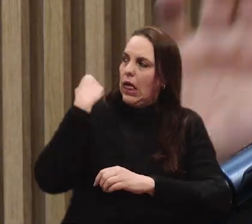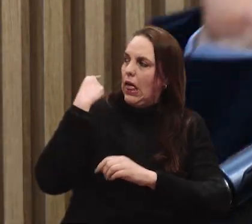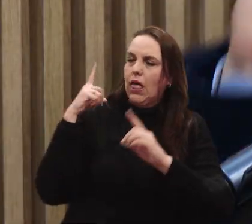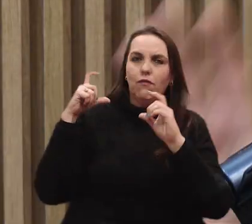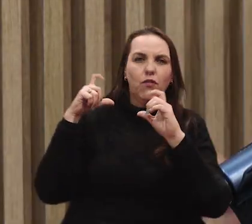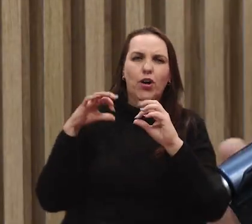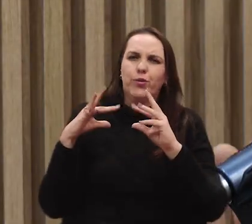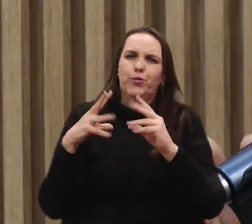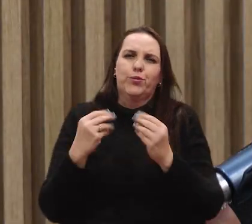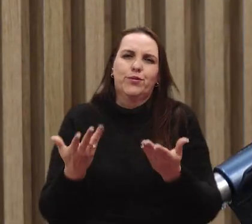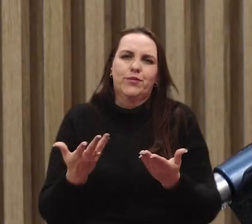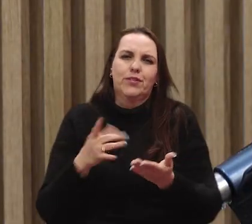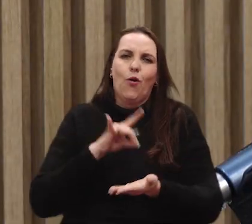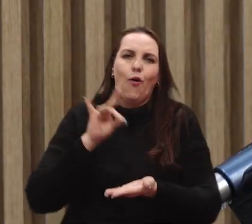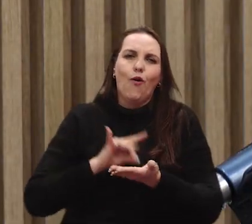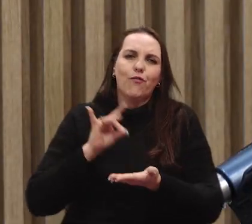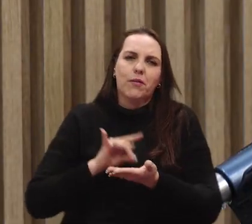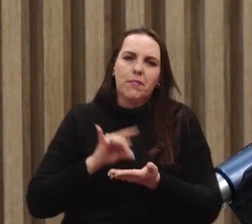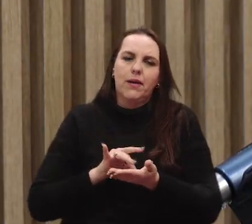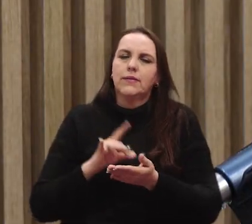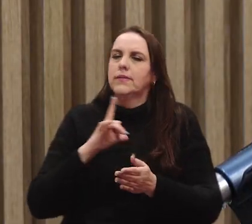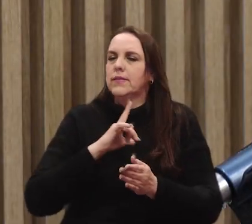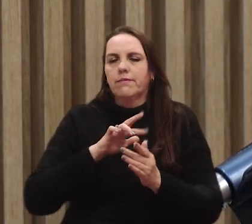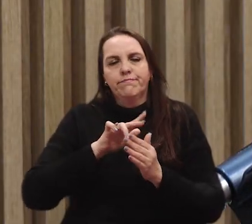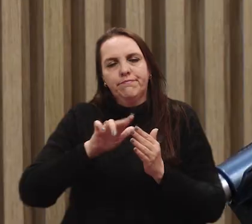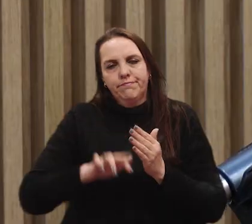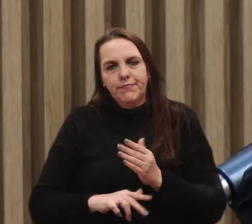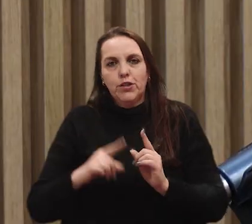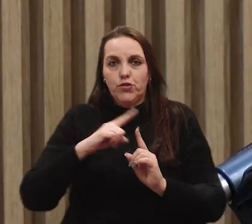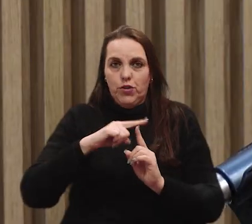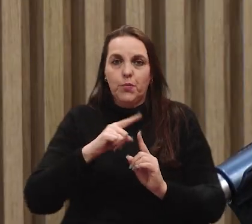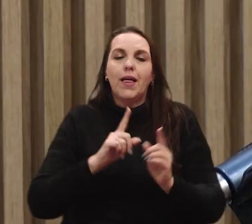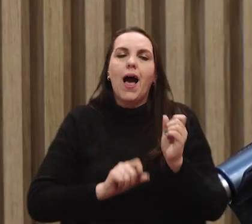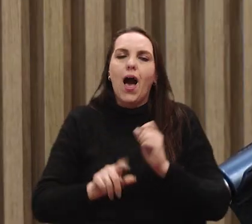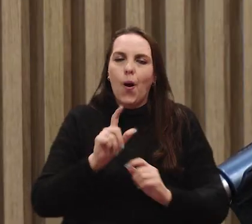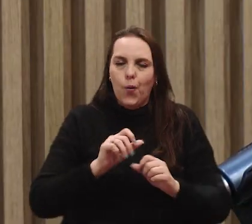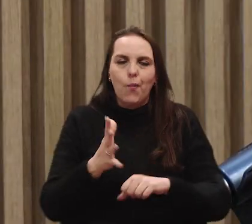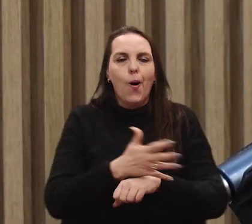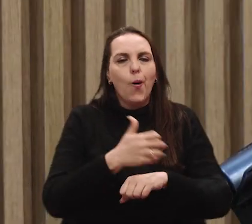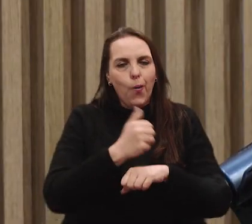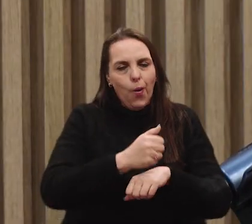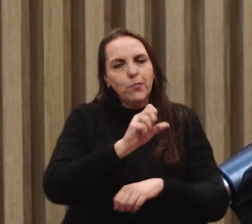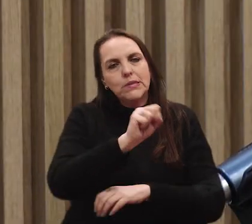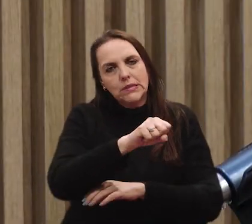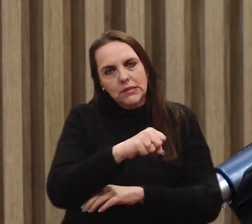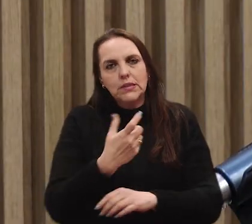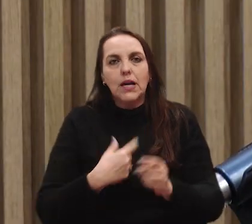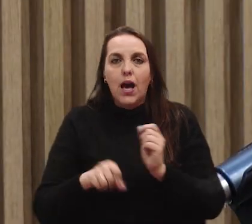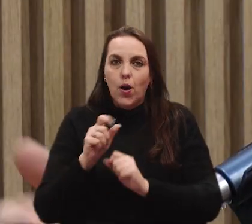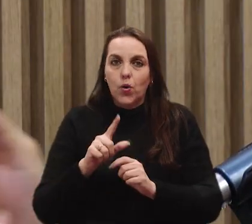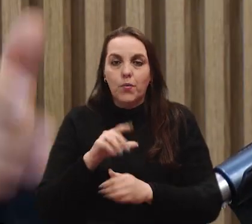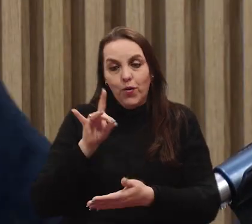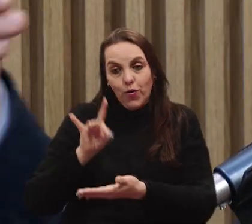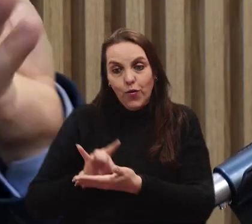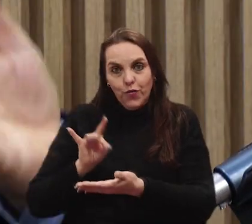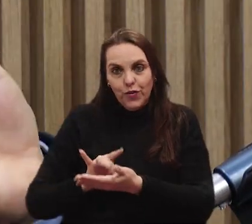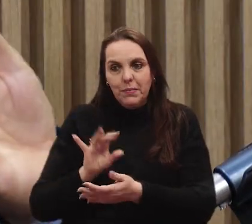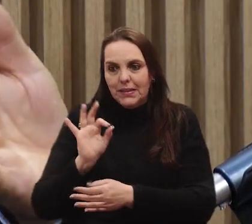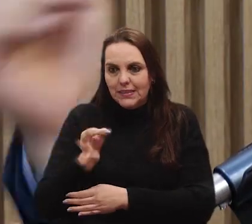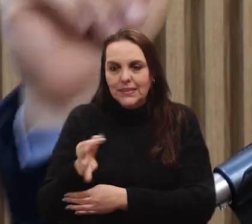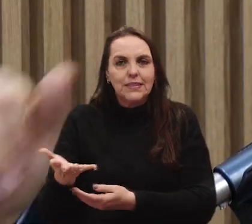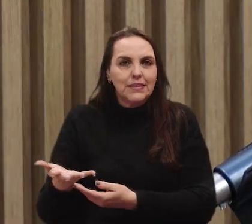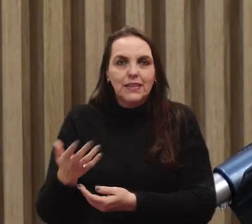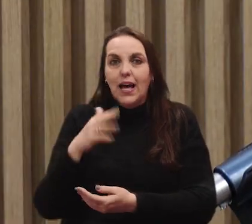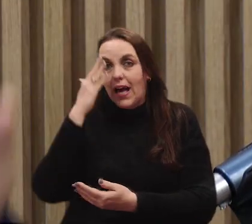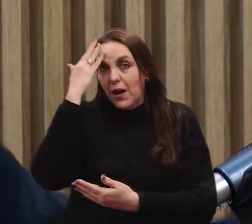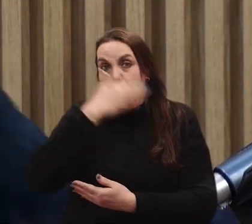pessoa. Então, assim, tem caso de todo tipo. Tem aqueles que realmente são golpes, tem aqueles que a pessoa confirma achando que está